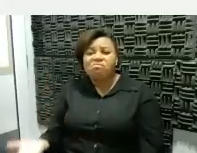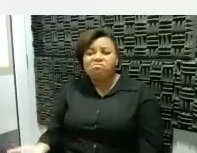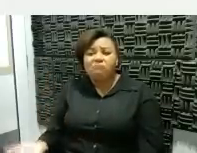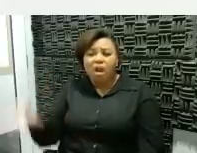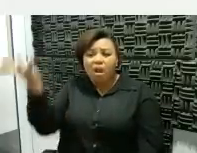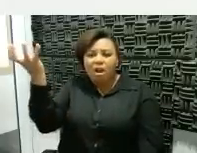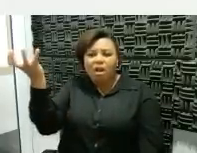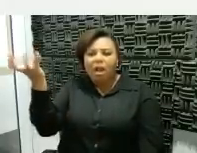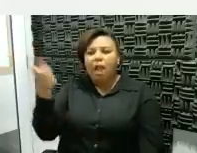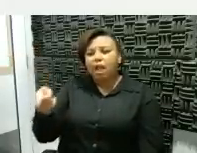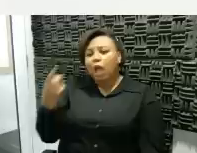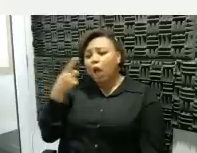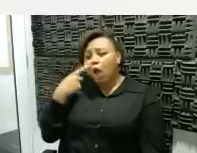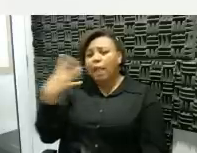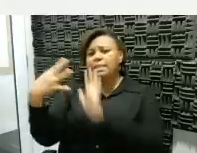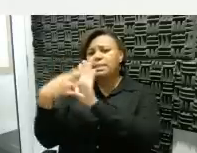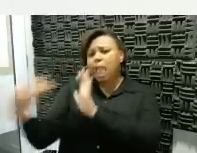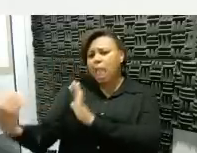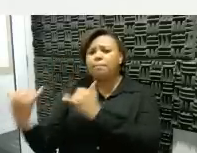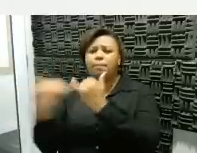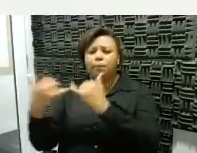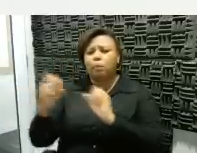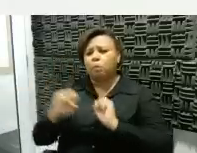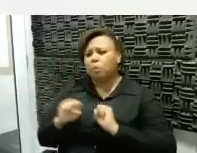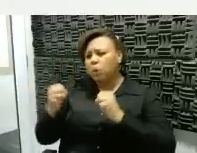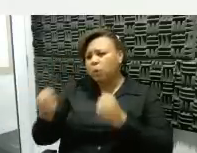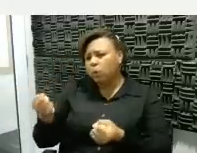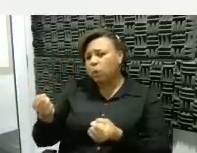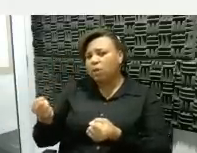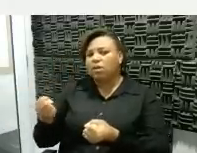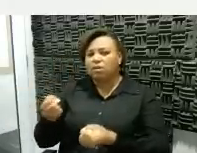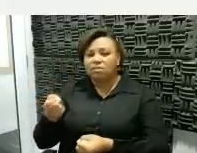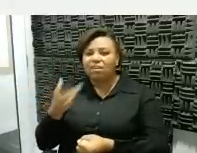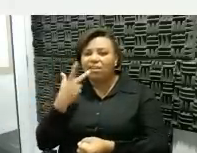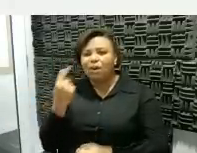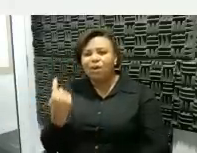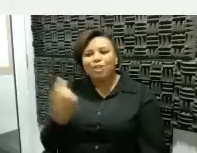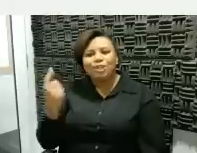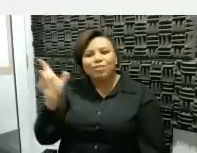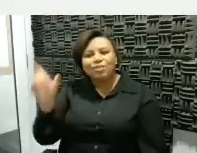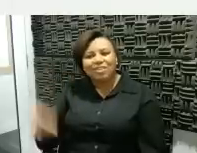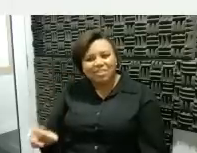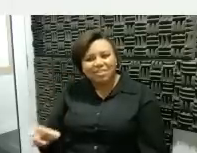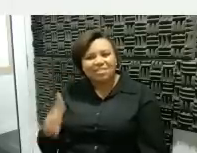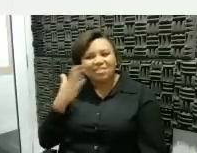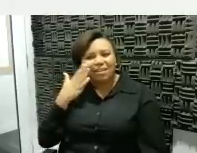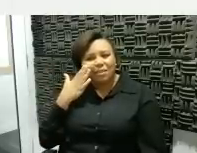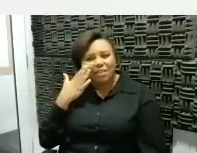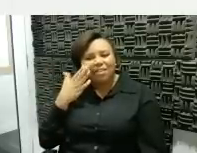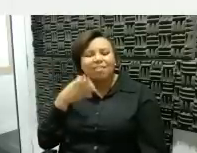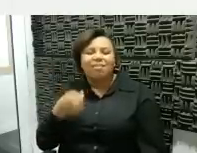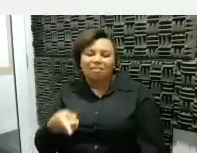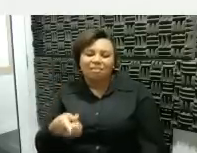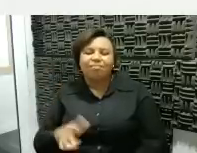superação e tal e acaba como eu falei antes individualizando a questão né eh e e e tornando essas